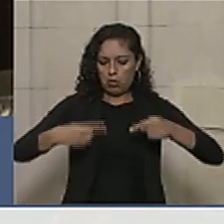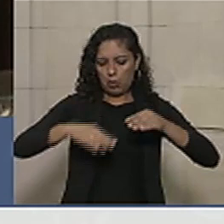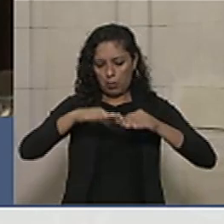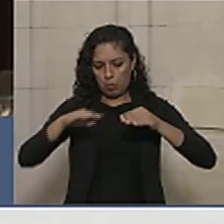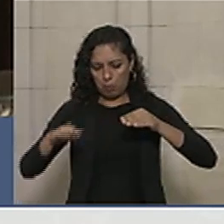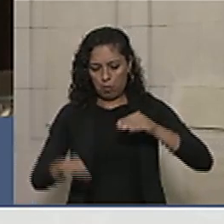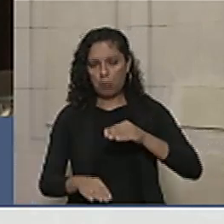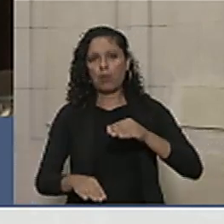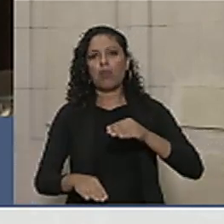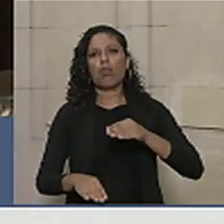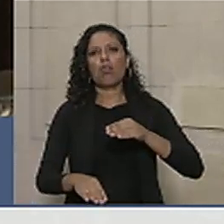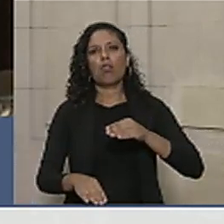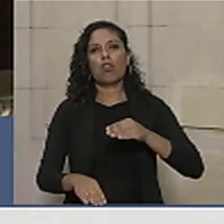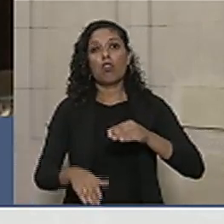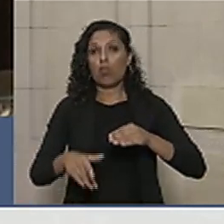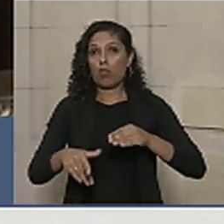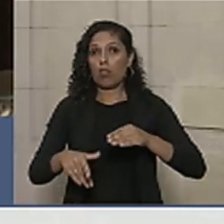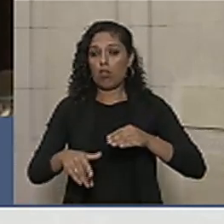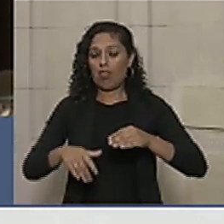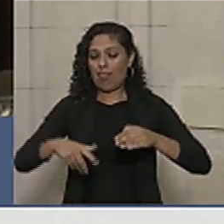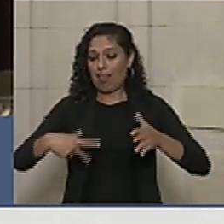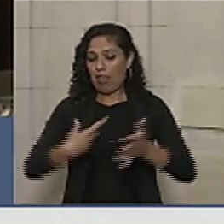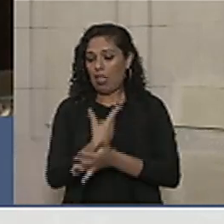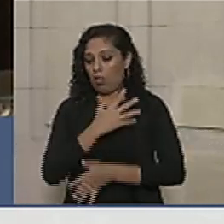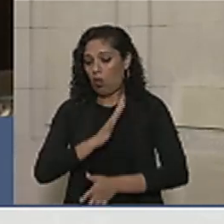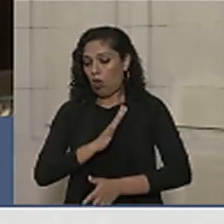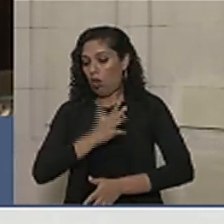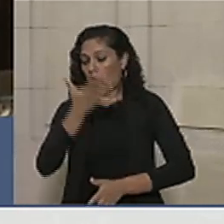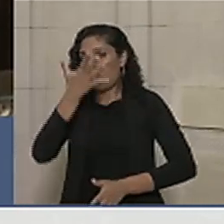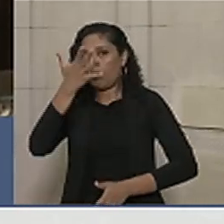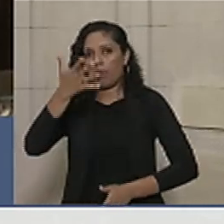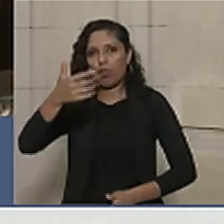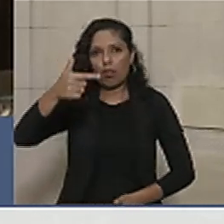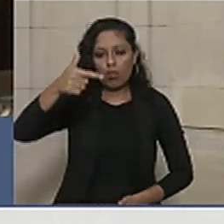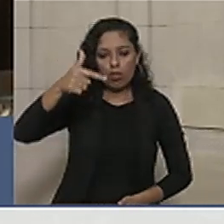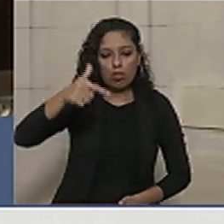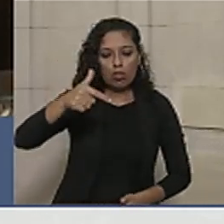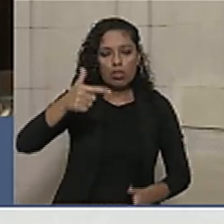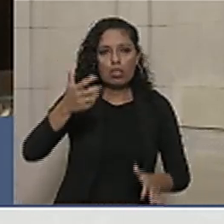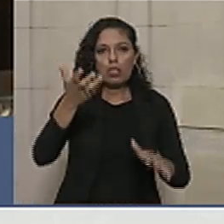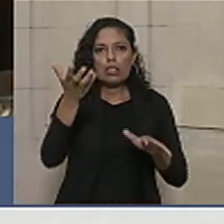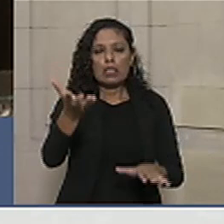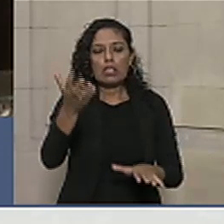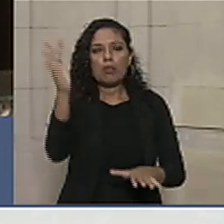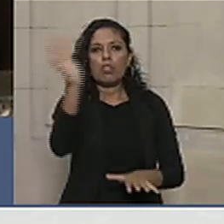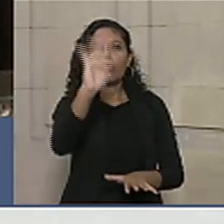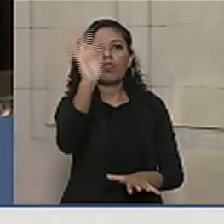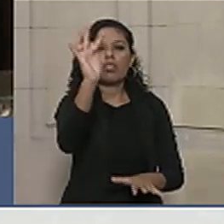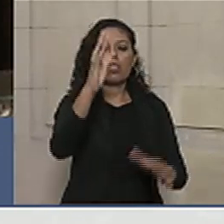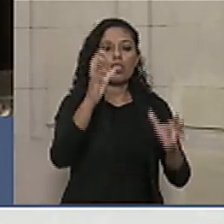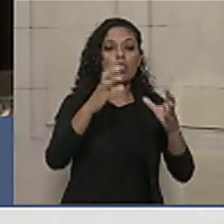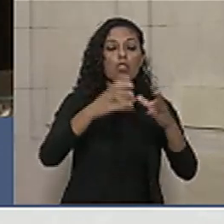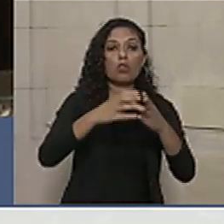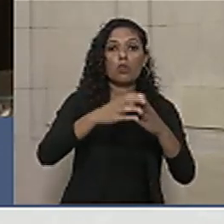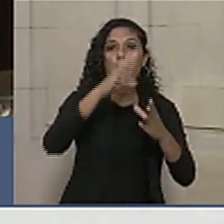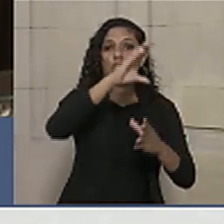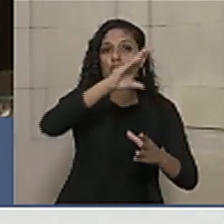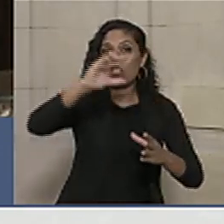a sabatina ontem na Câmara Federal, na Comissão de Constituição e